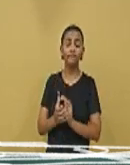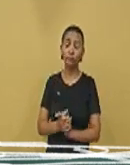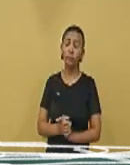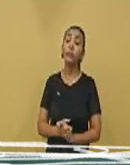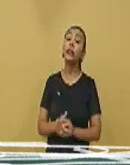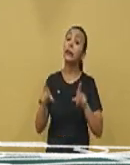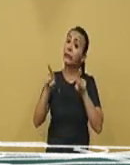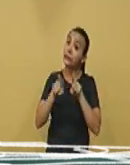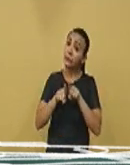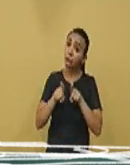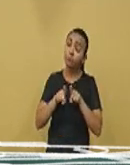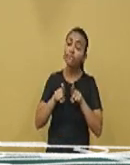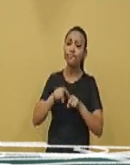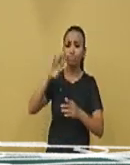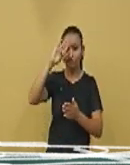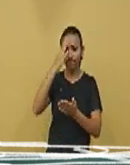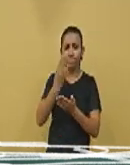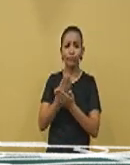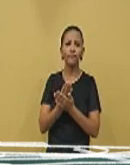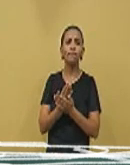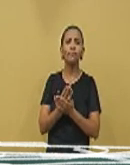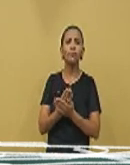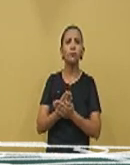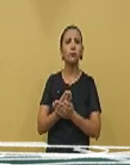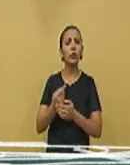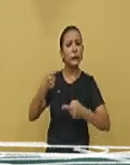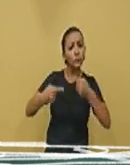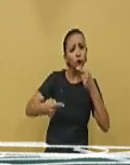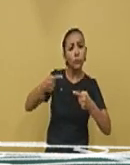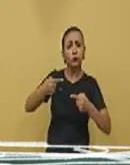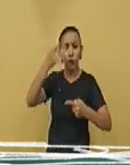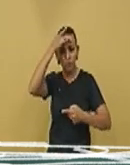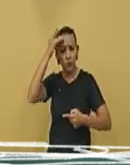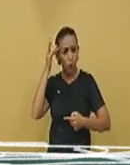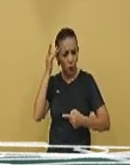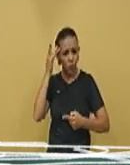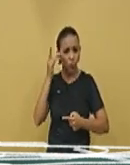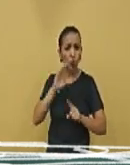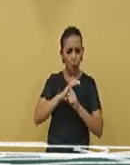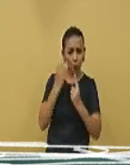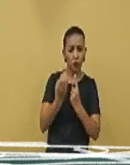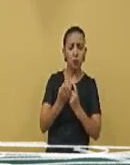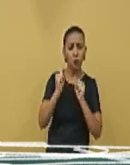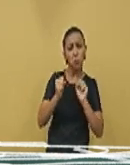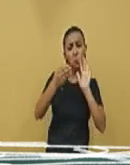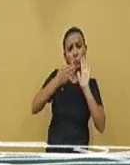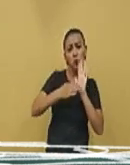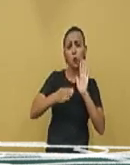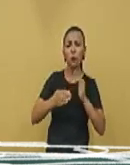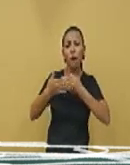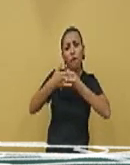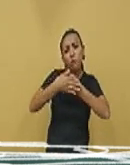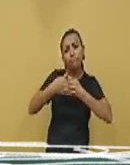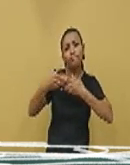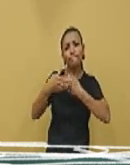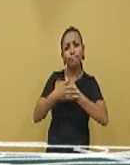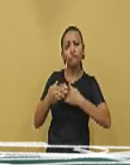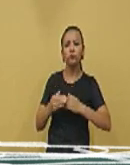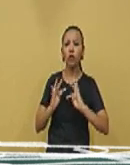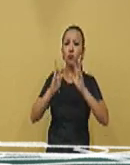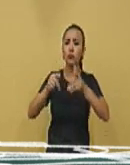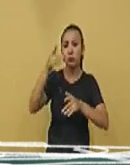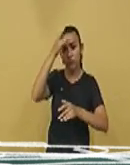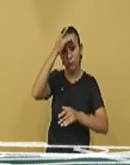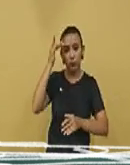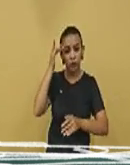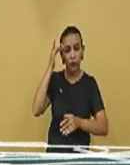eu acho que, discutindo com a comunidade, nós podemos propor algum tipo de acolhimento a todas as pessoas